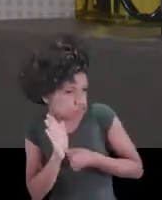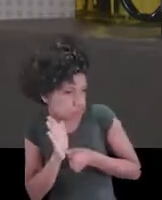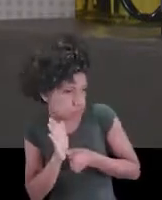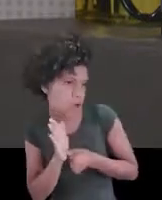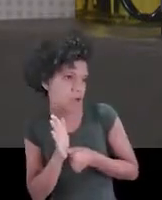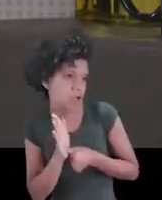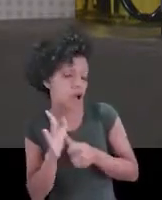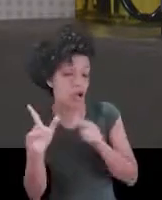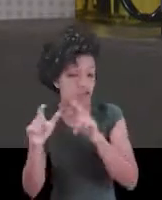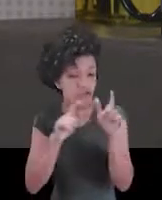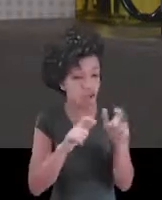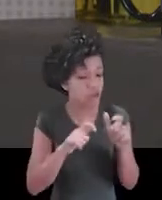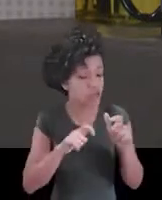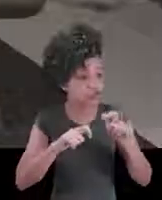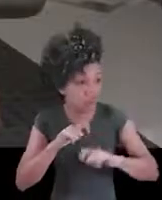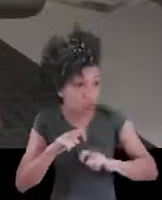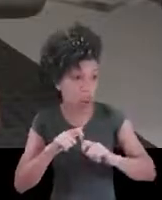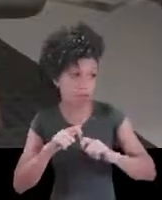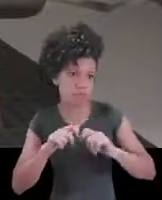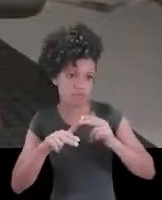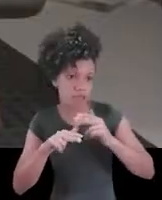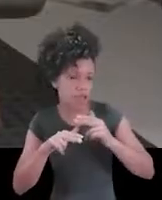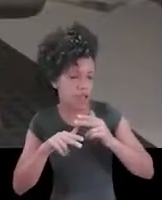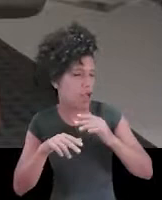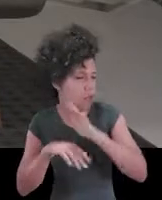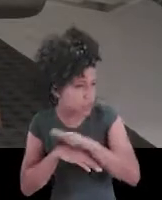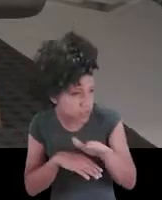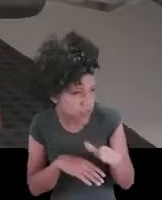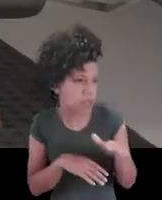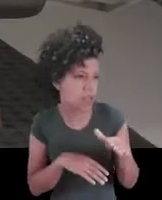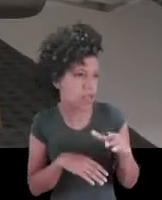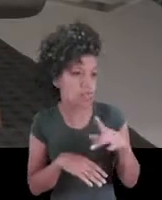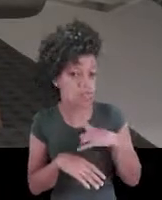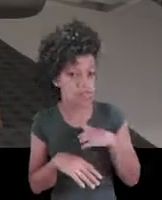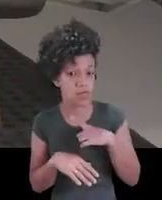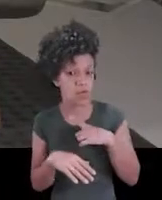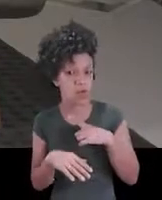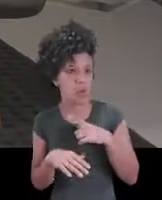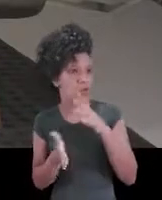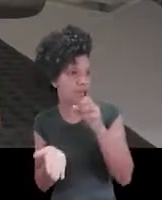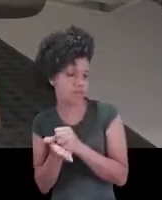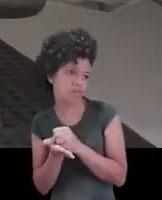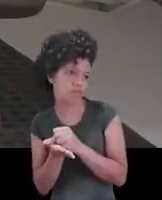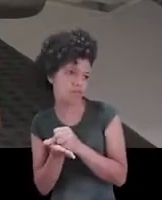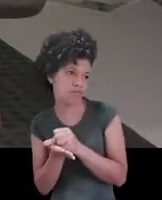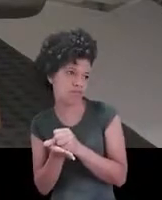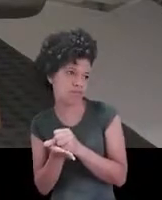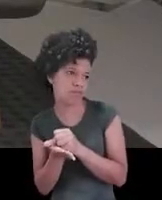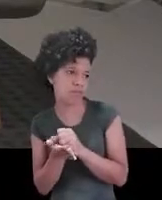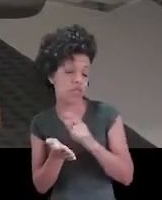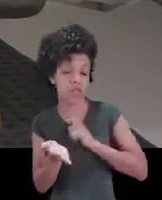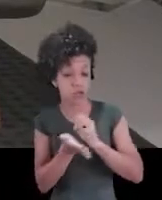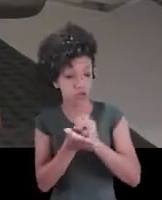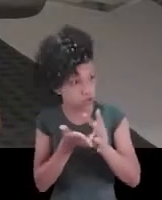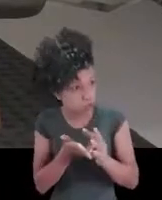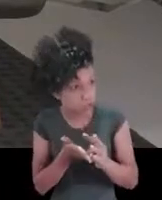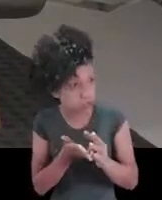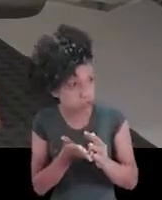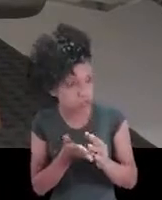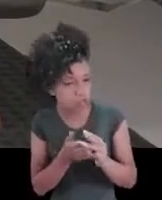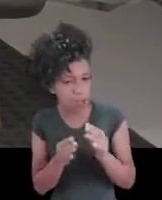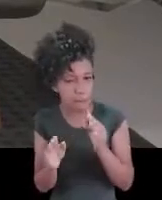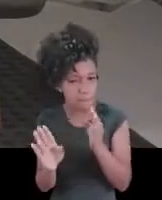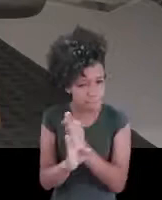digital e fotos e pedofilia o governo americano ele cadastrou todas bom então existe um software